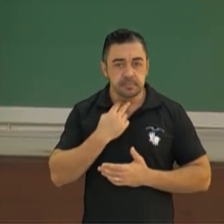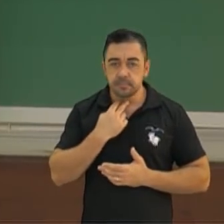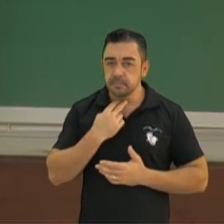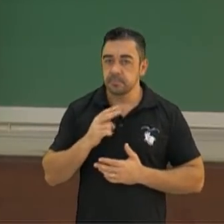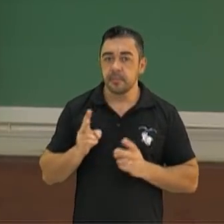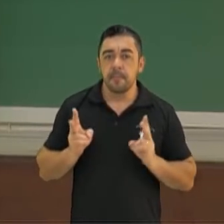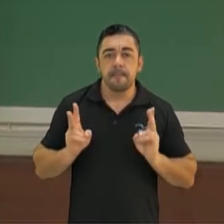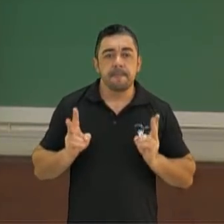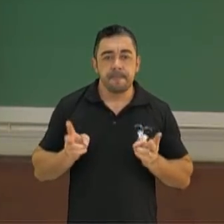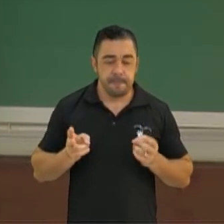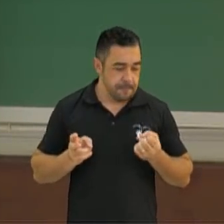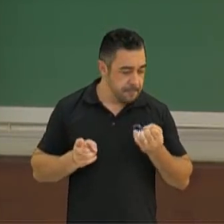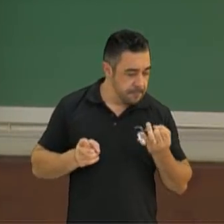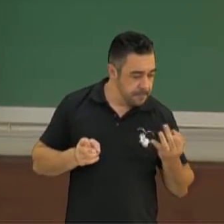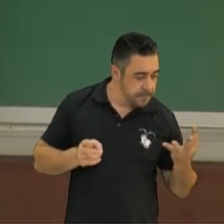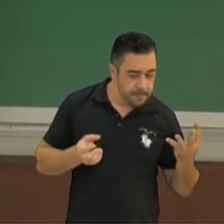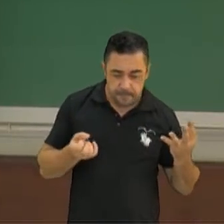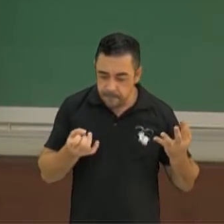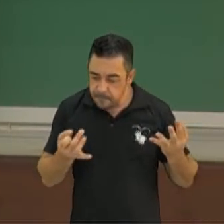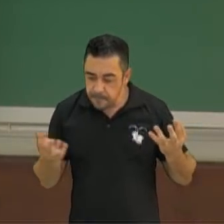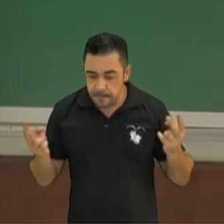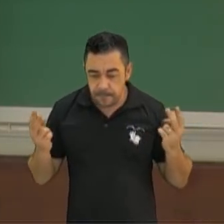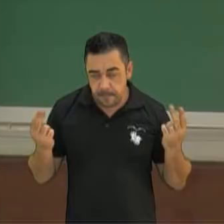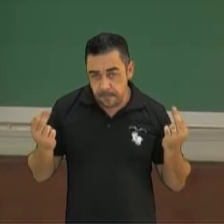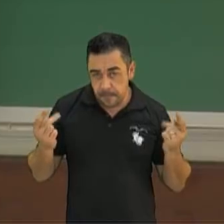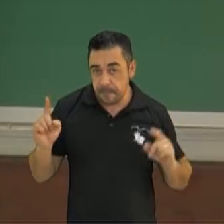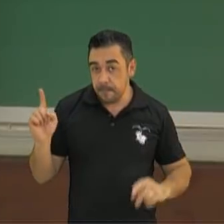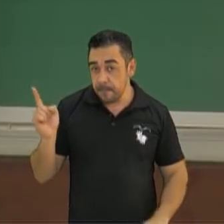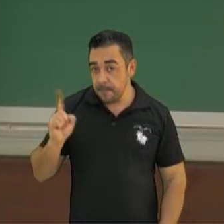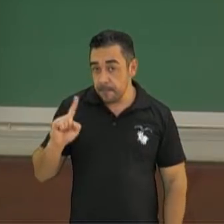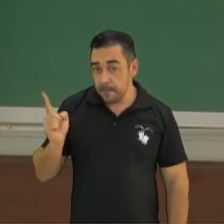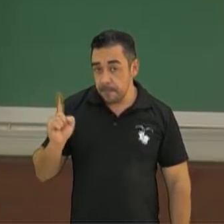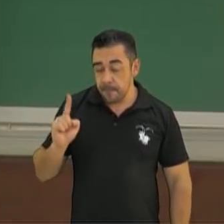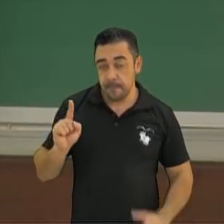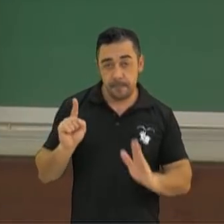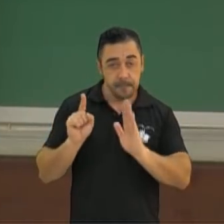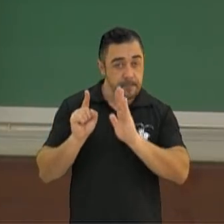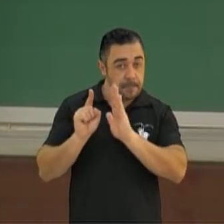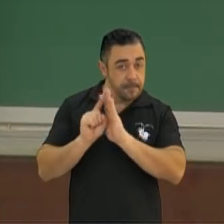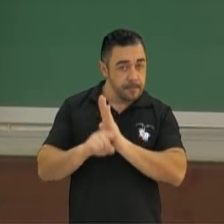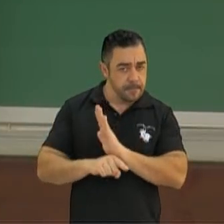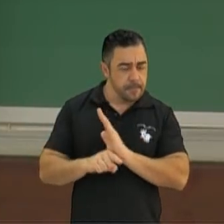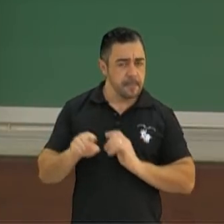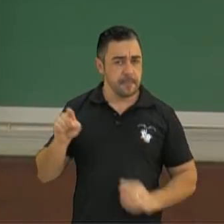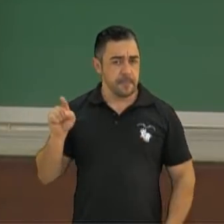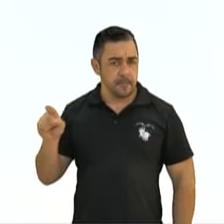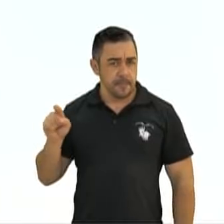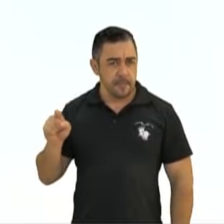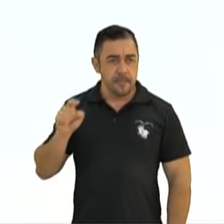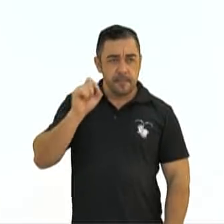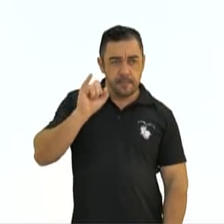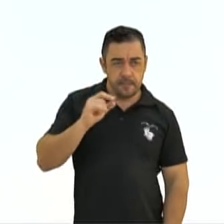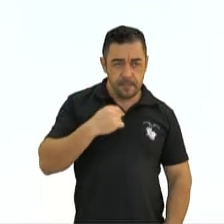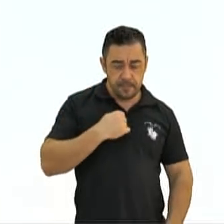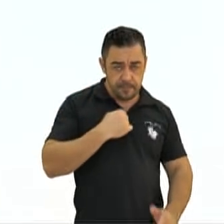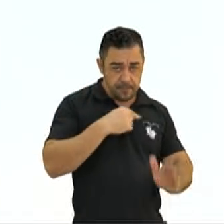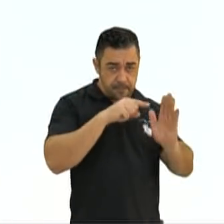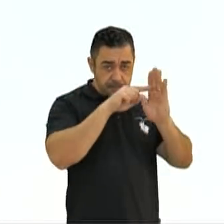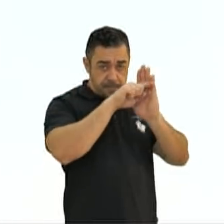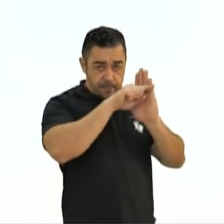mesma quantidade, tá? Então, a pergunta era, né? Será que se eu fosse fazer